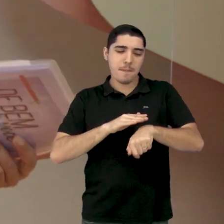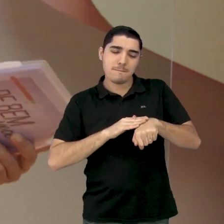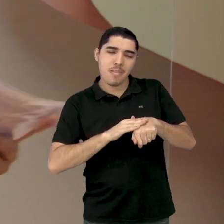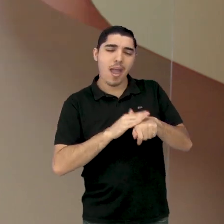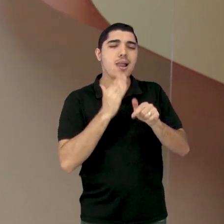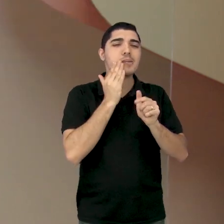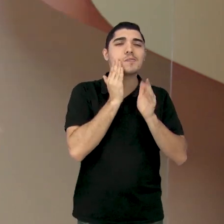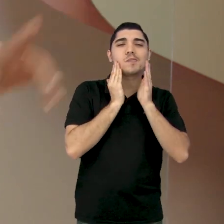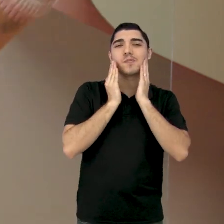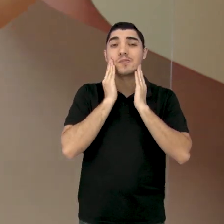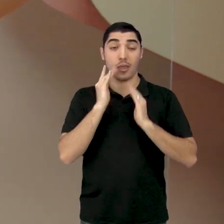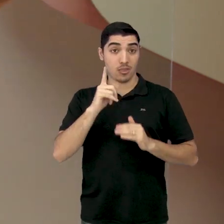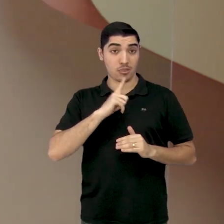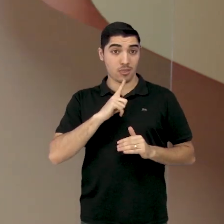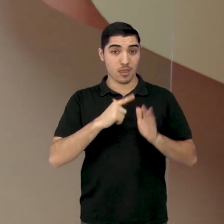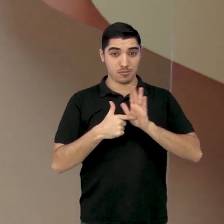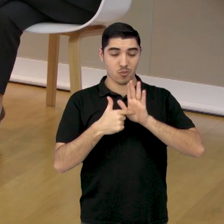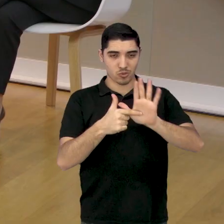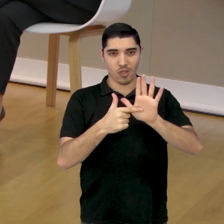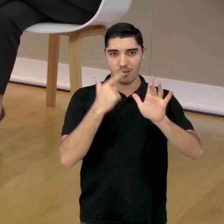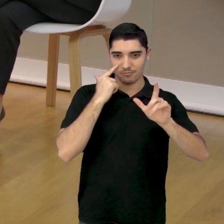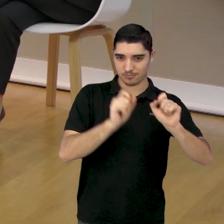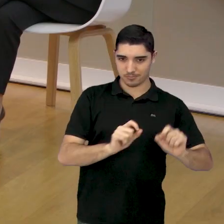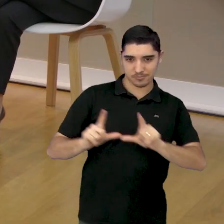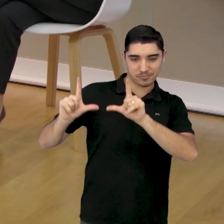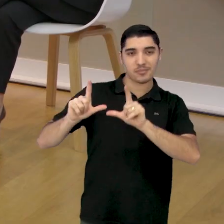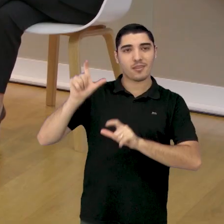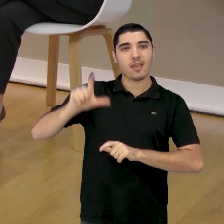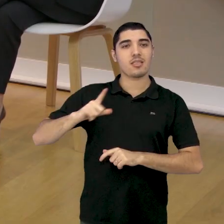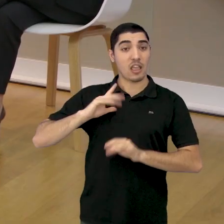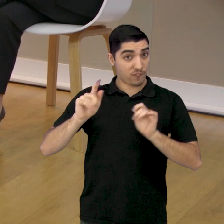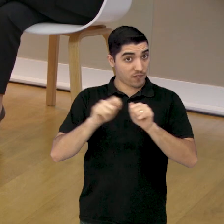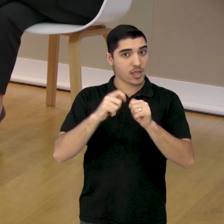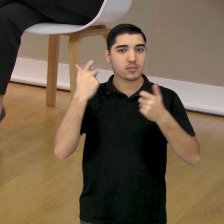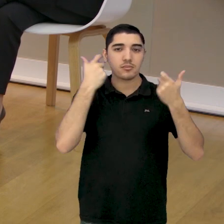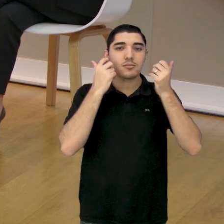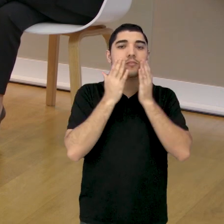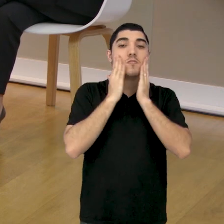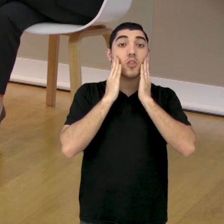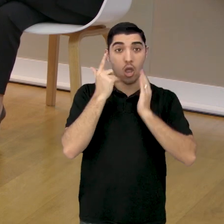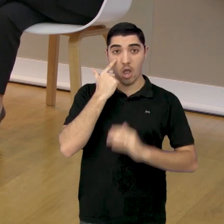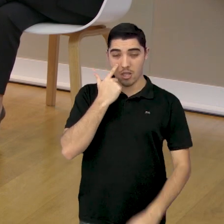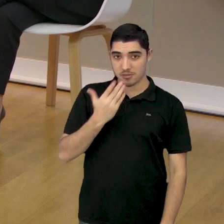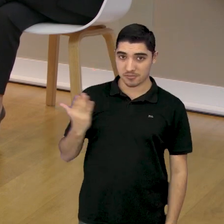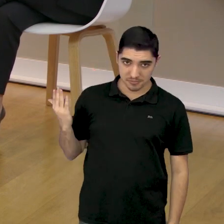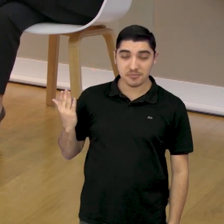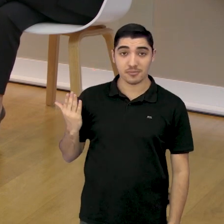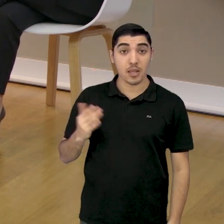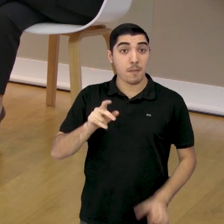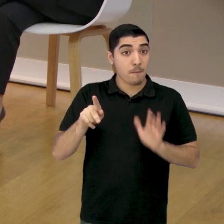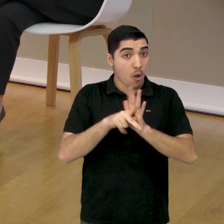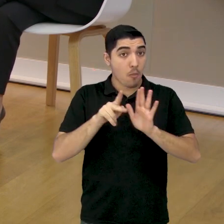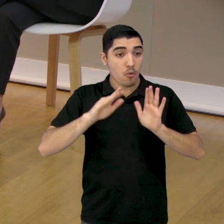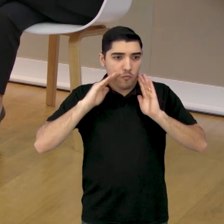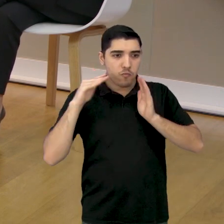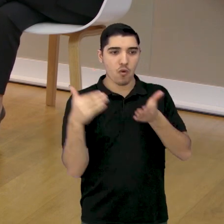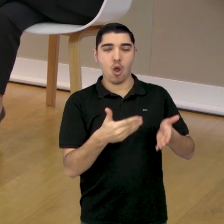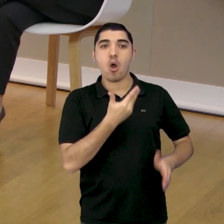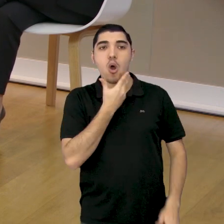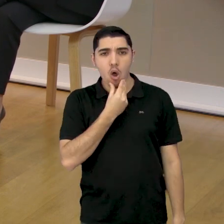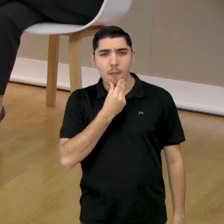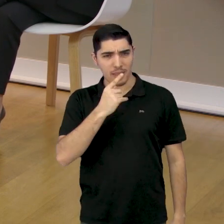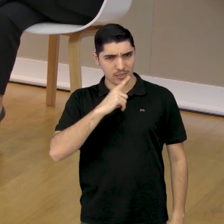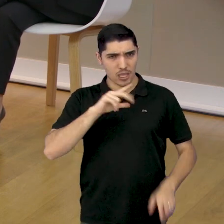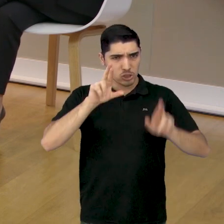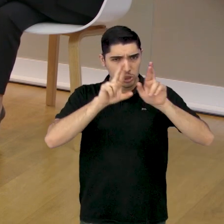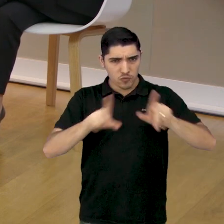a pele. Nós temos aqui algumas imagens, doutora, de Botox aplicado aí, ó, em homens. Existe uma